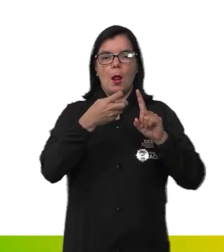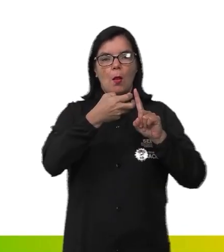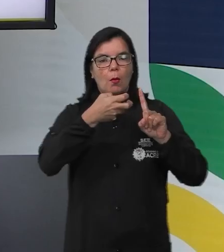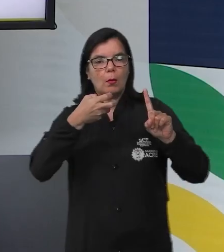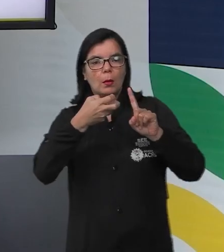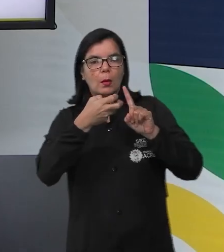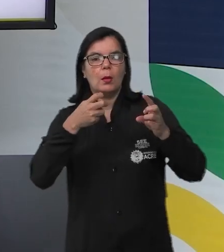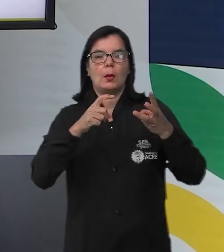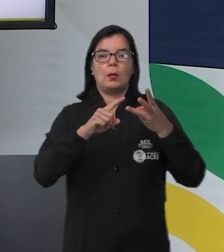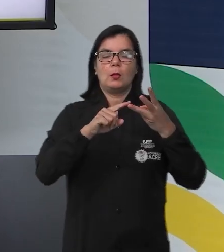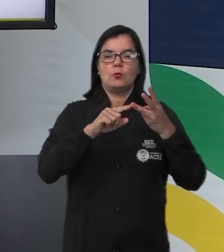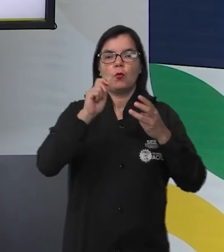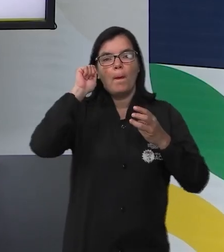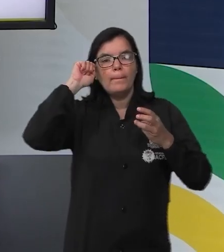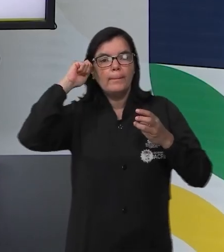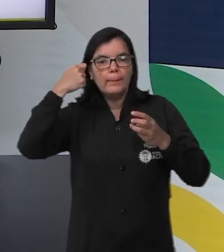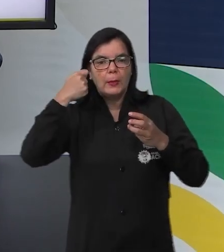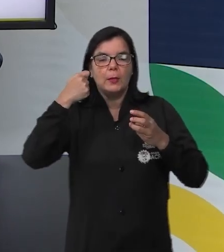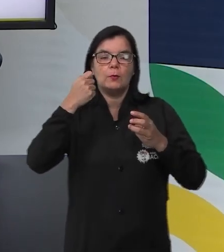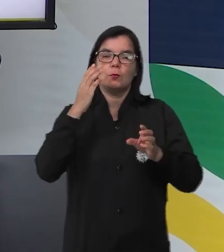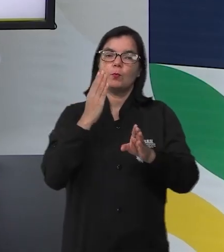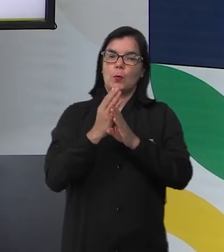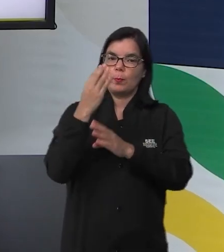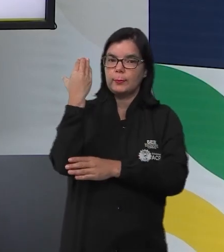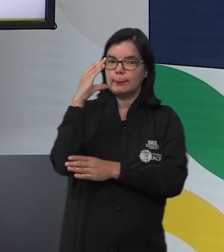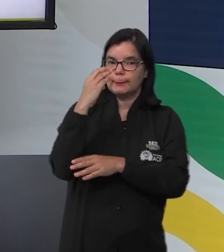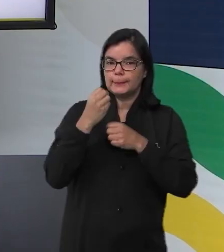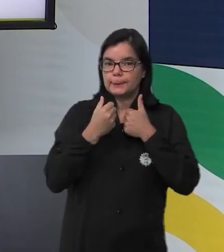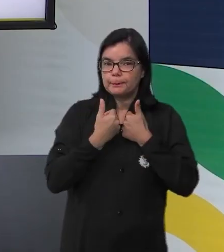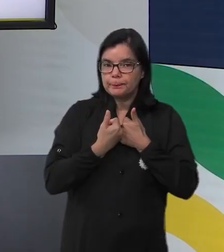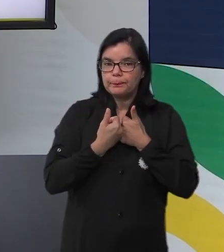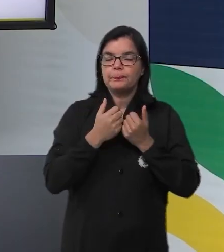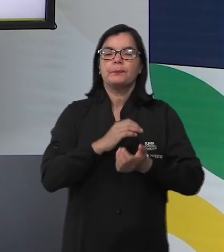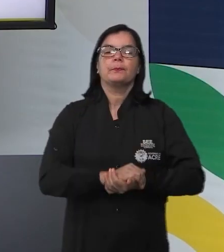aí trabalhando em prol da ciência, tá certo?